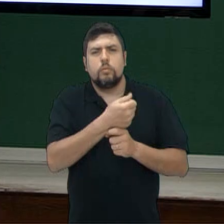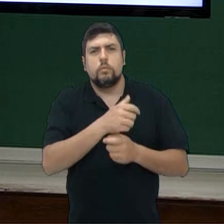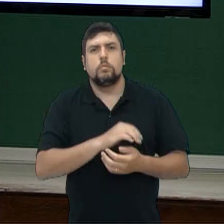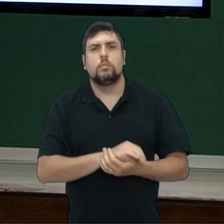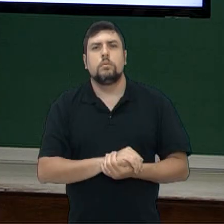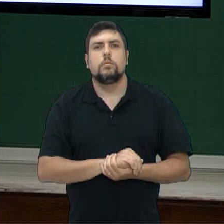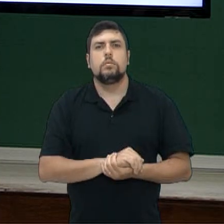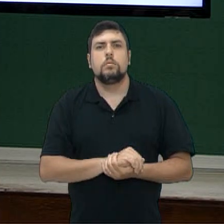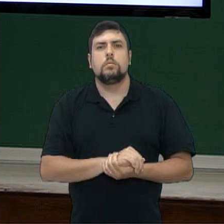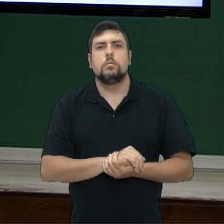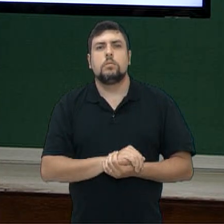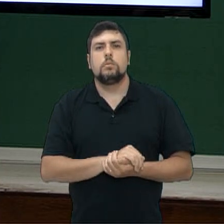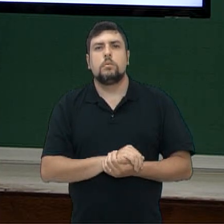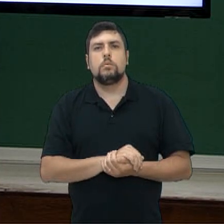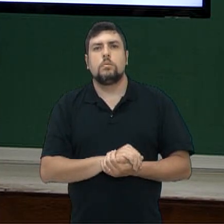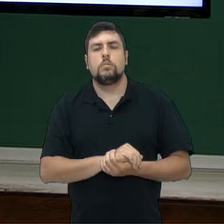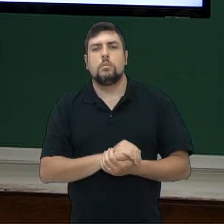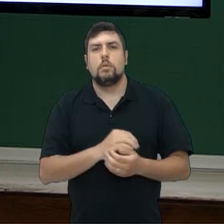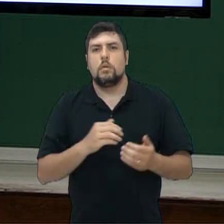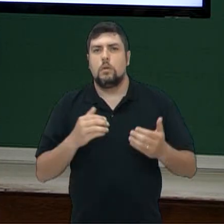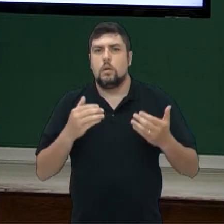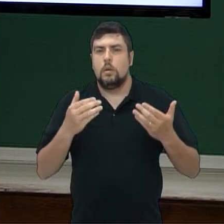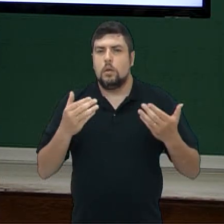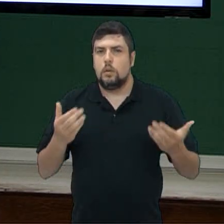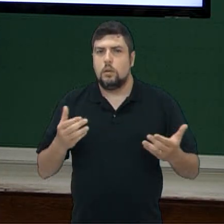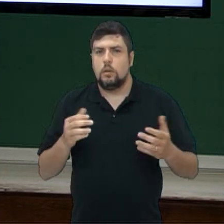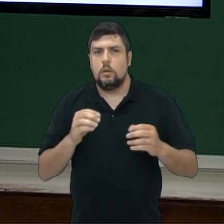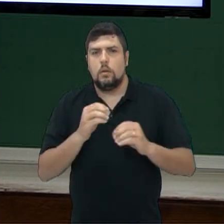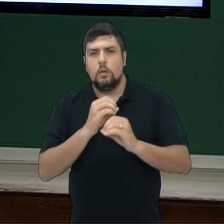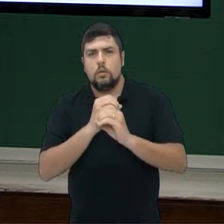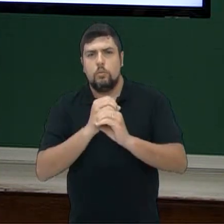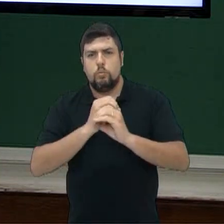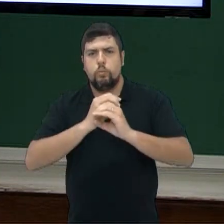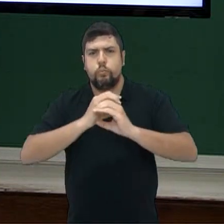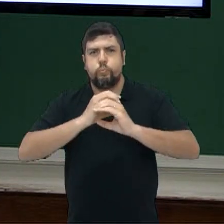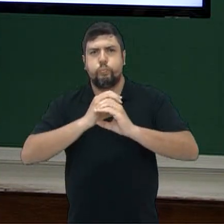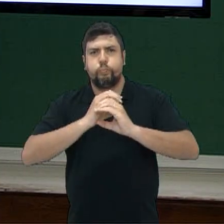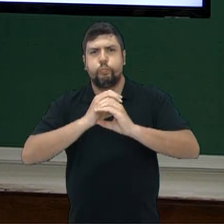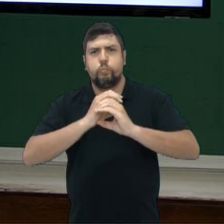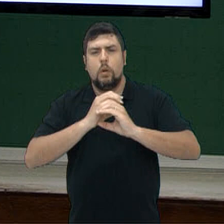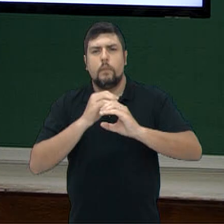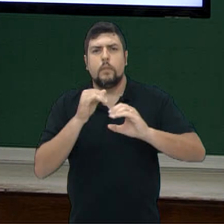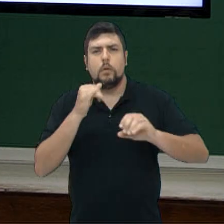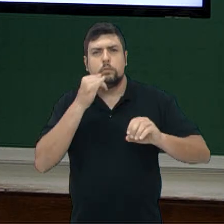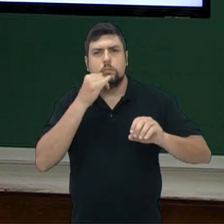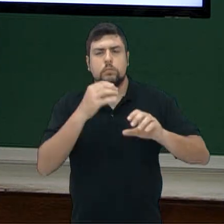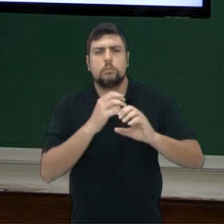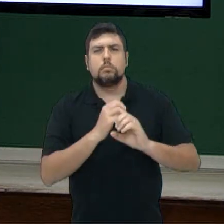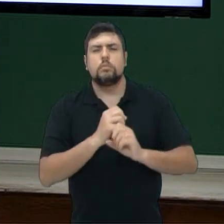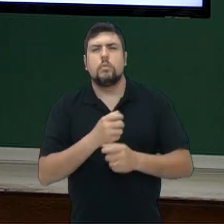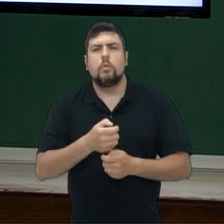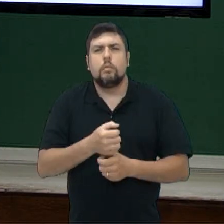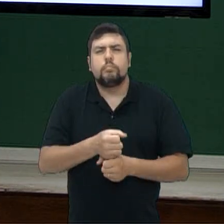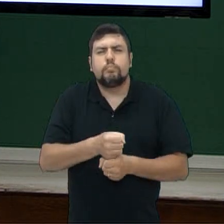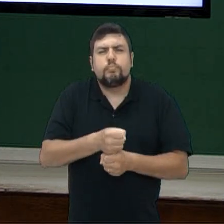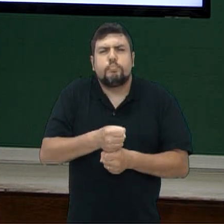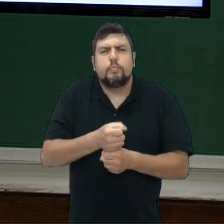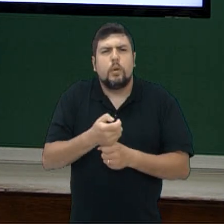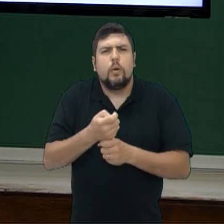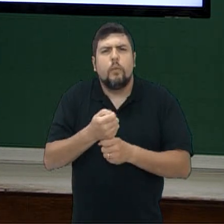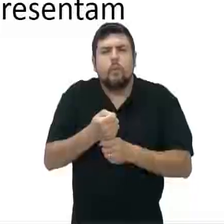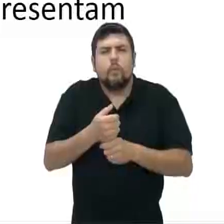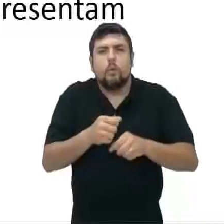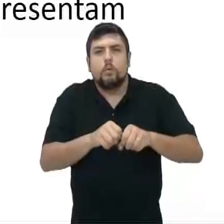ó, a grandeza física que altera a resistência dos materiais à sua resistividade elétrica.